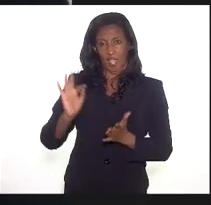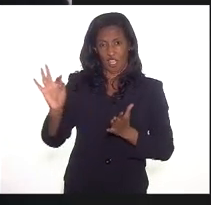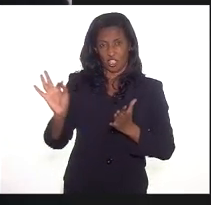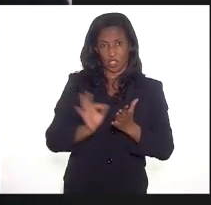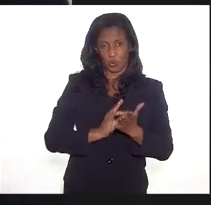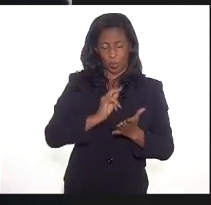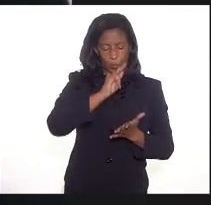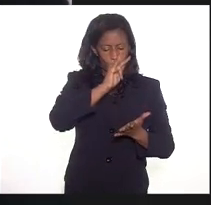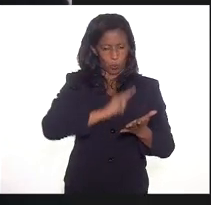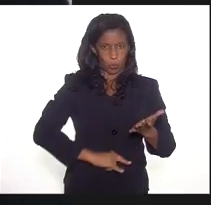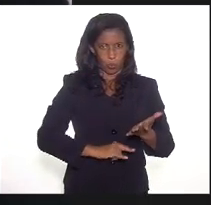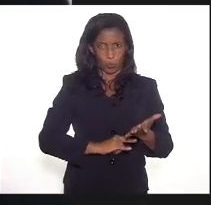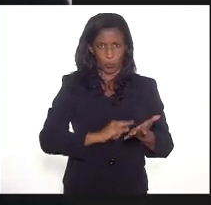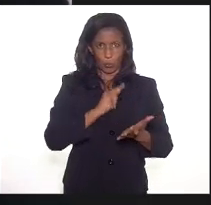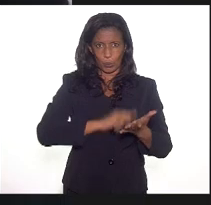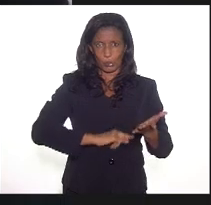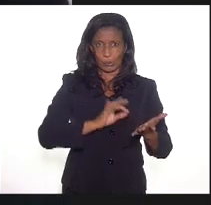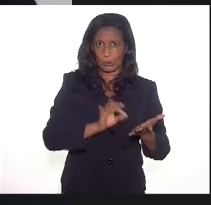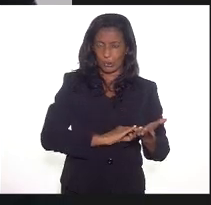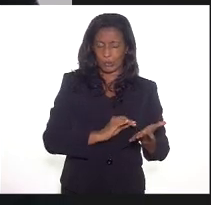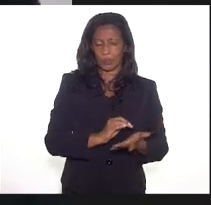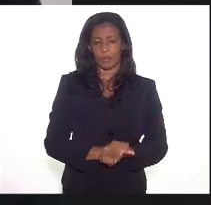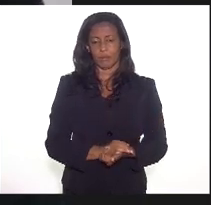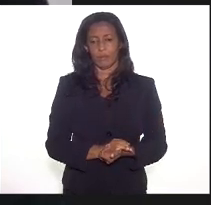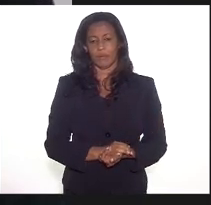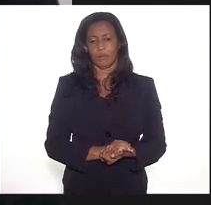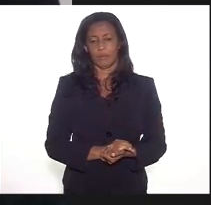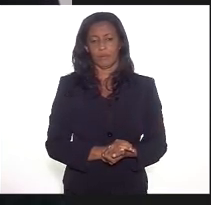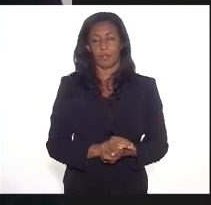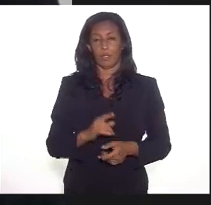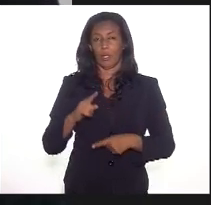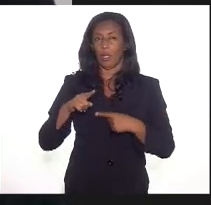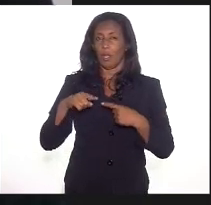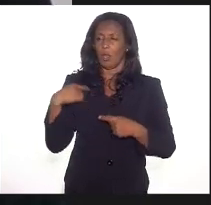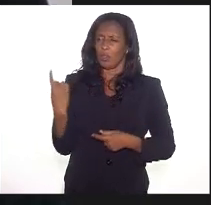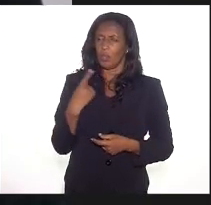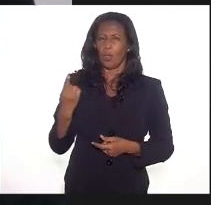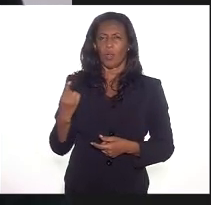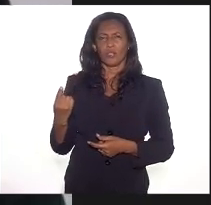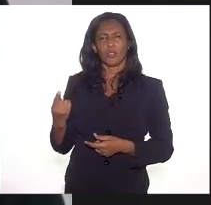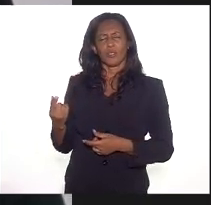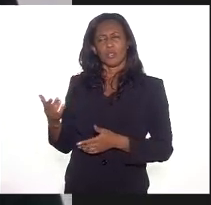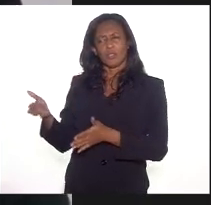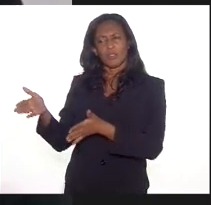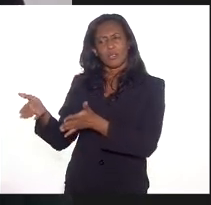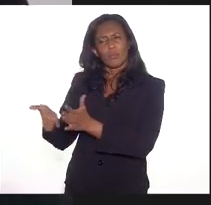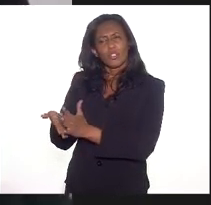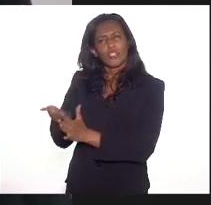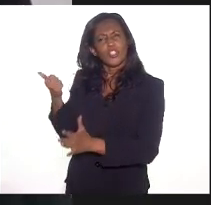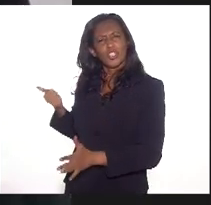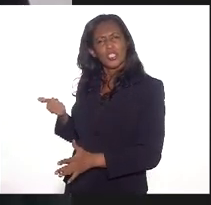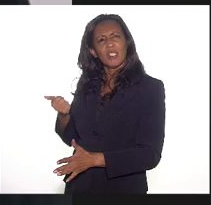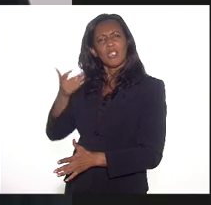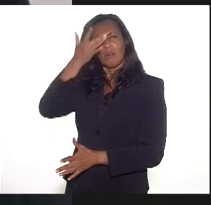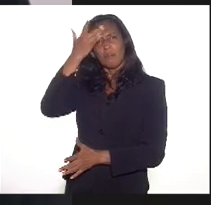pública, e sim, nós estamos tirando a possibilidade daquela pessoa que cuidou, que